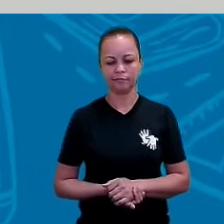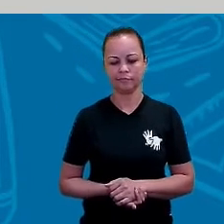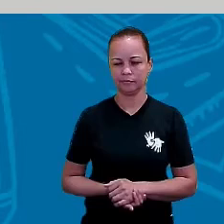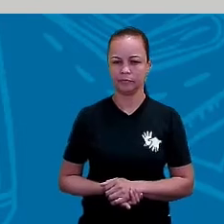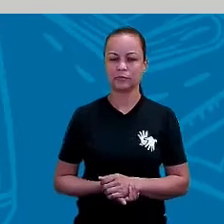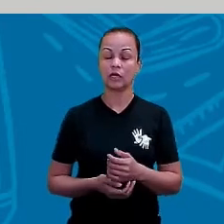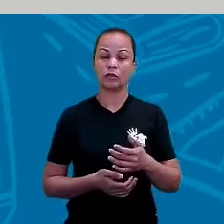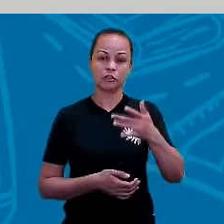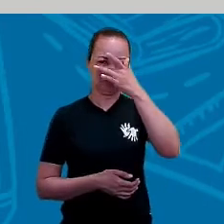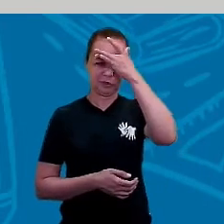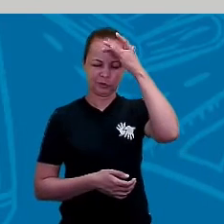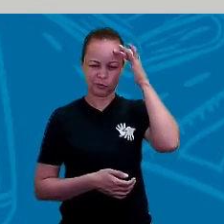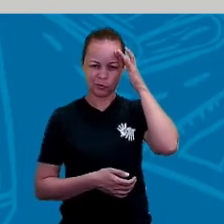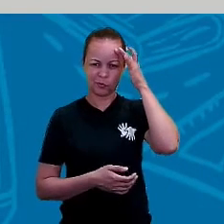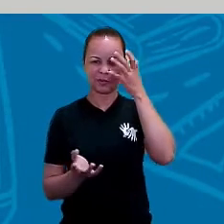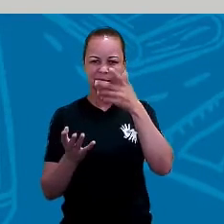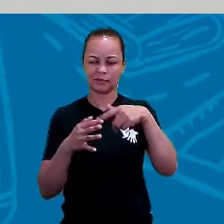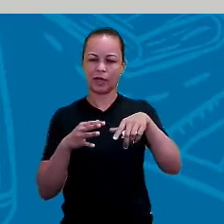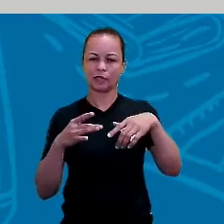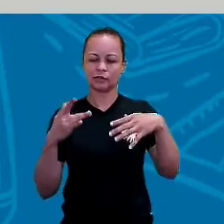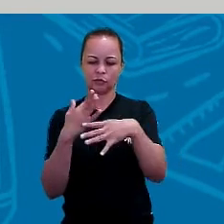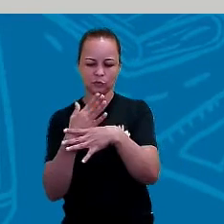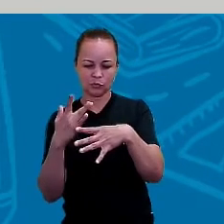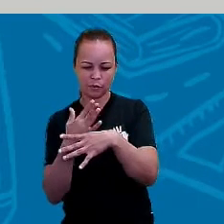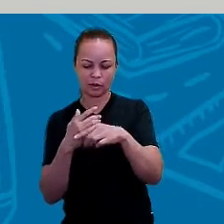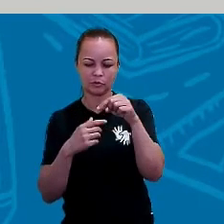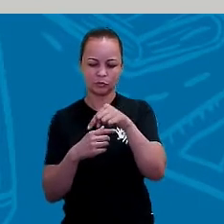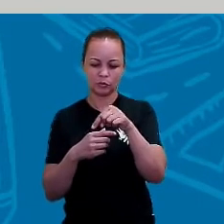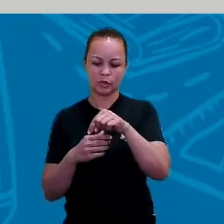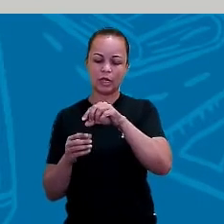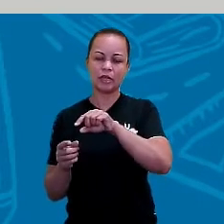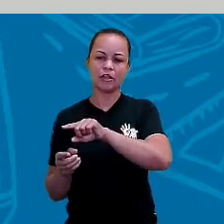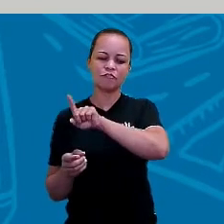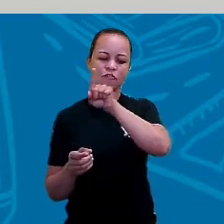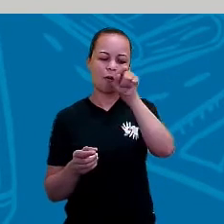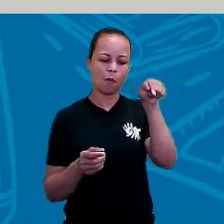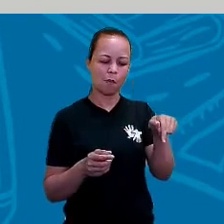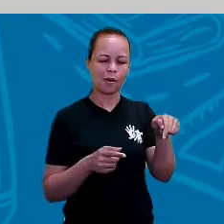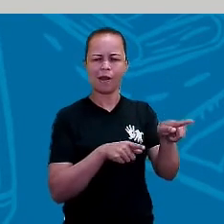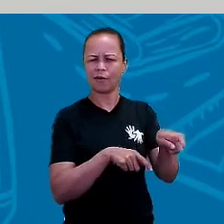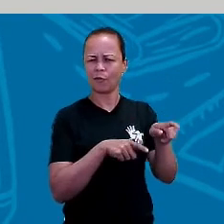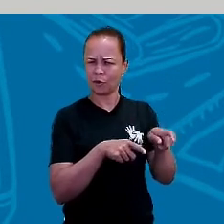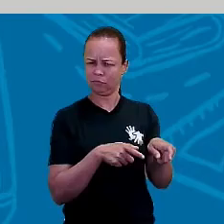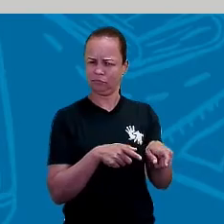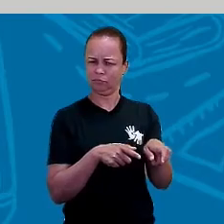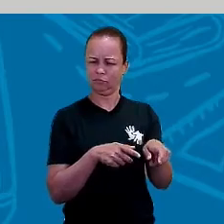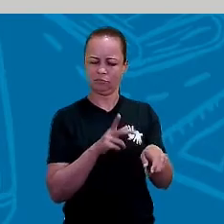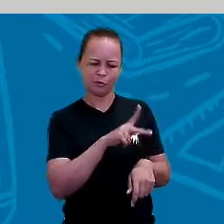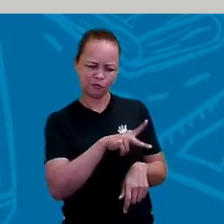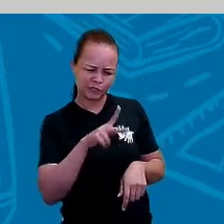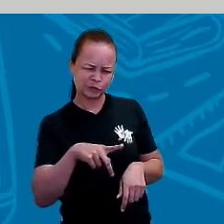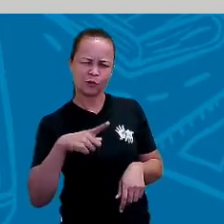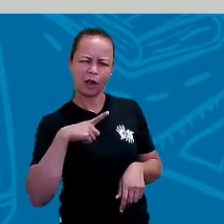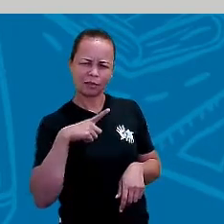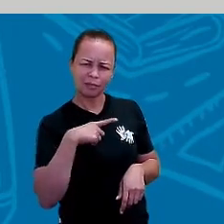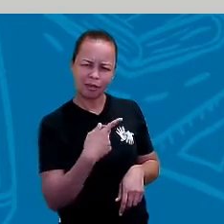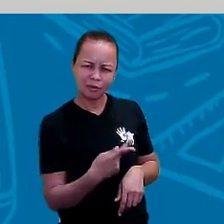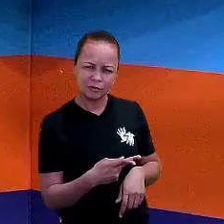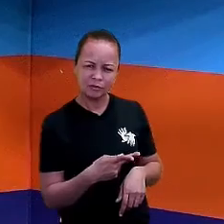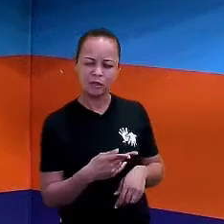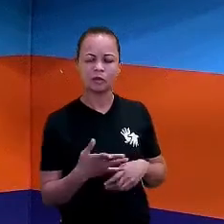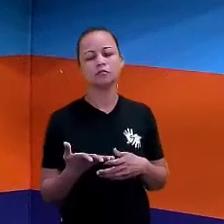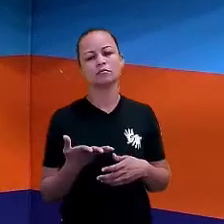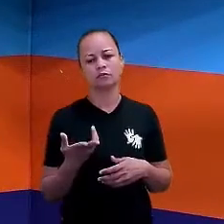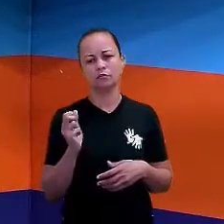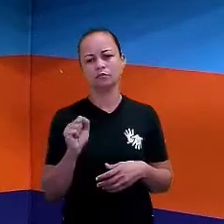urbano, quando as pessoas saem da área urbana e vão para a área rural. Professor, existe isso? Existe. Não é tão comum